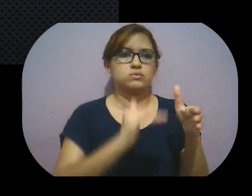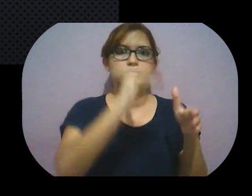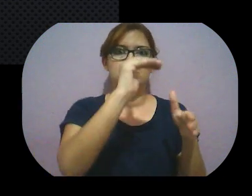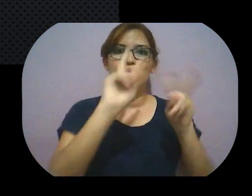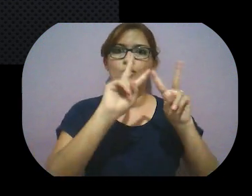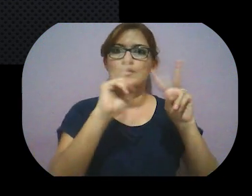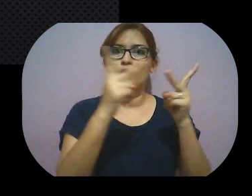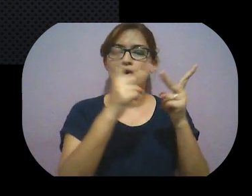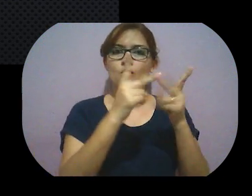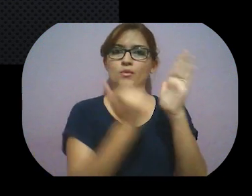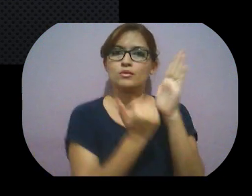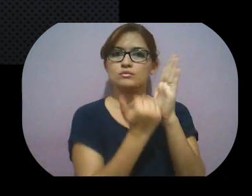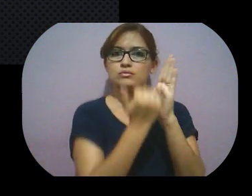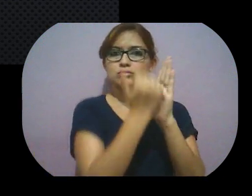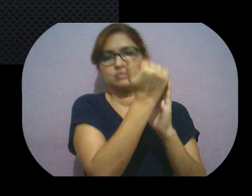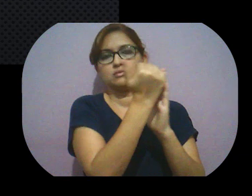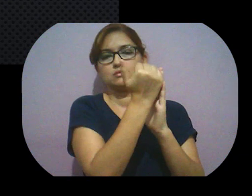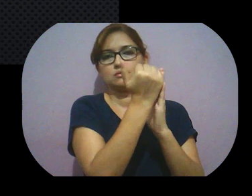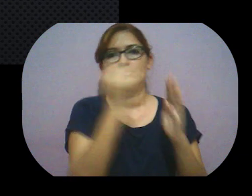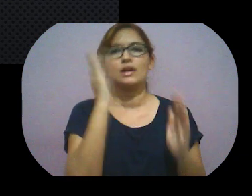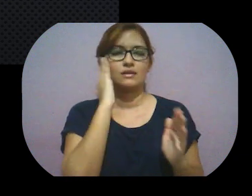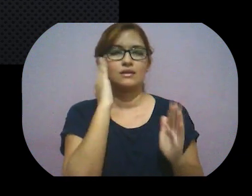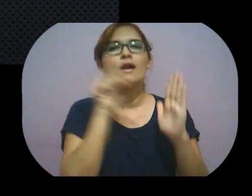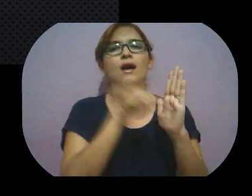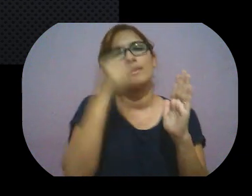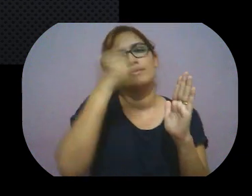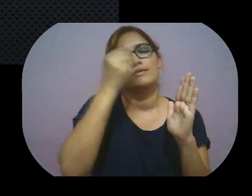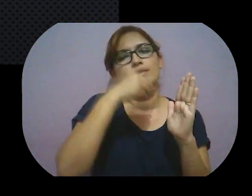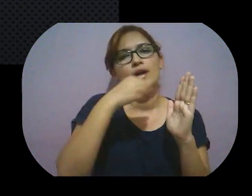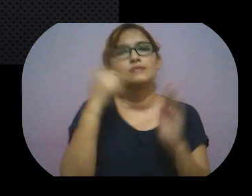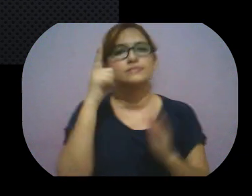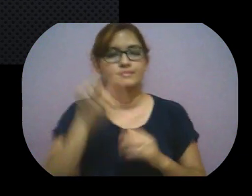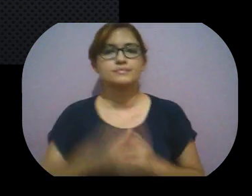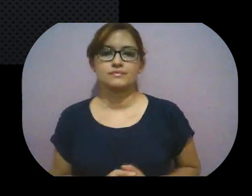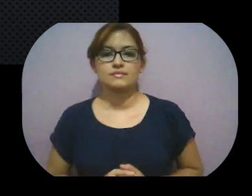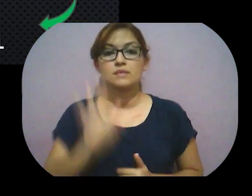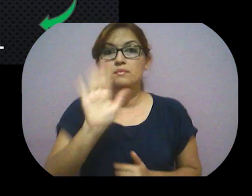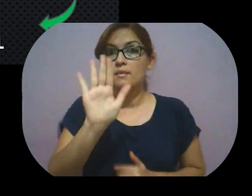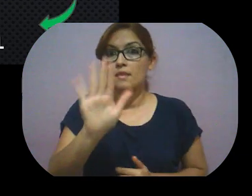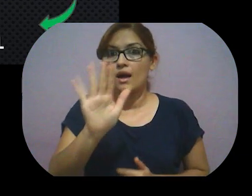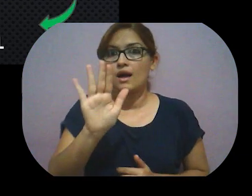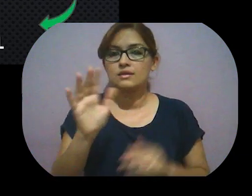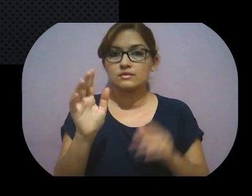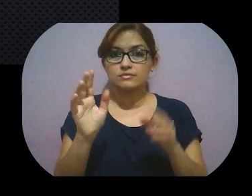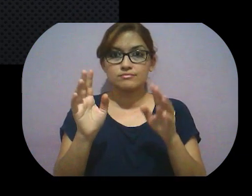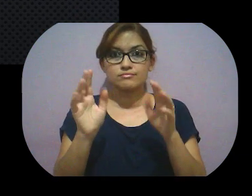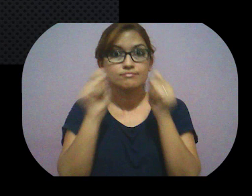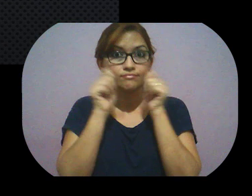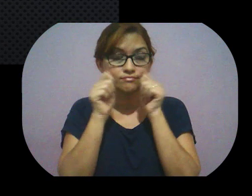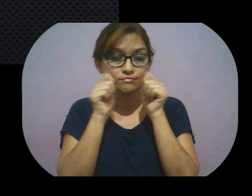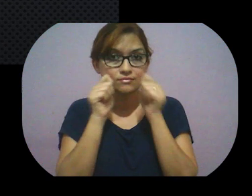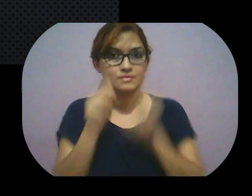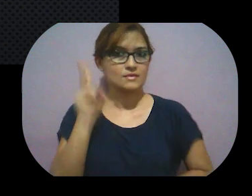do soluto e o volume, ou a razão entre o mol do soluto e o volume vai diminuir, ok? Agora, não esqueçam,